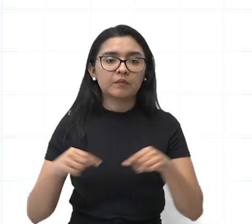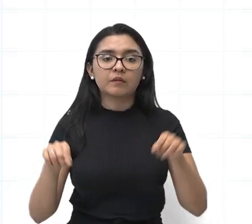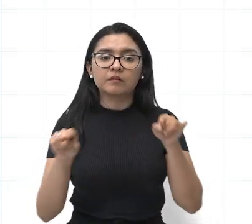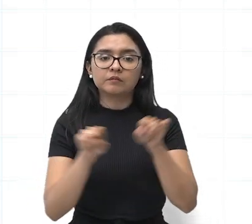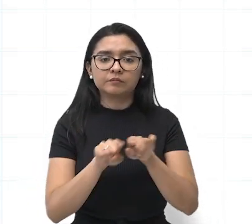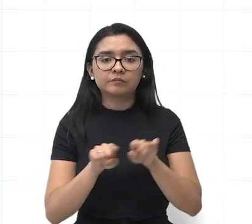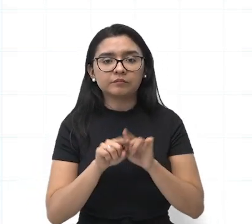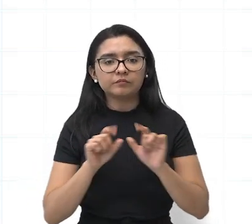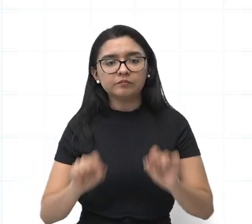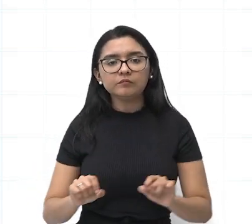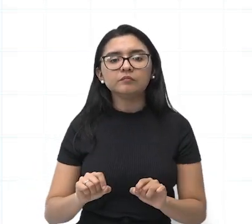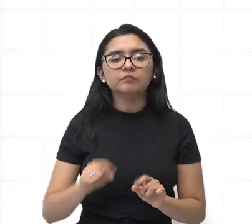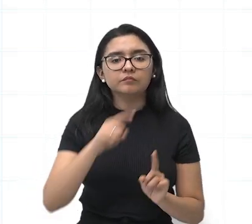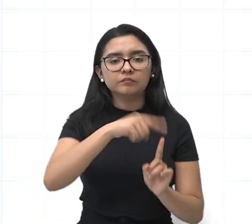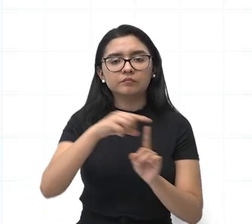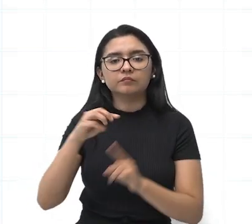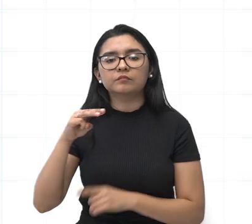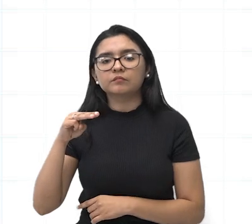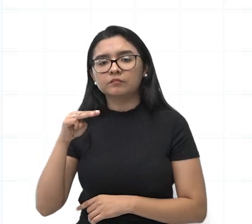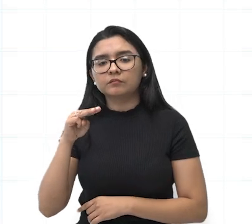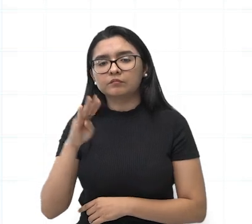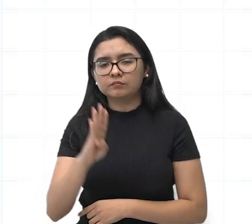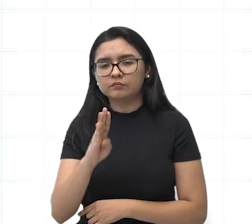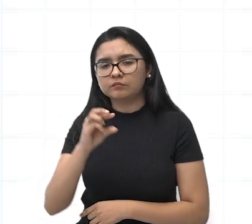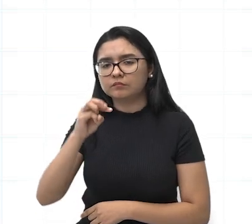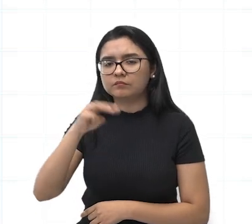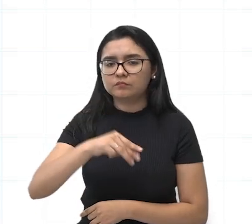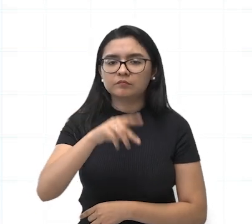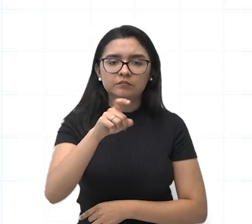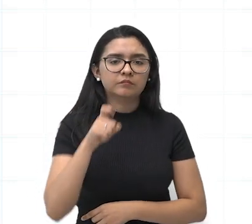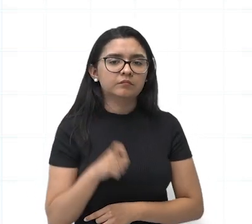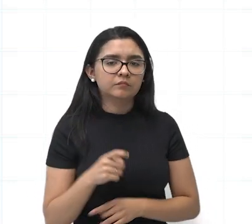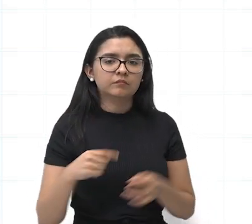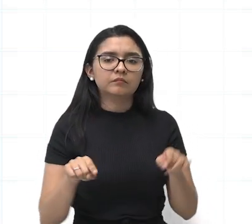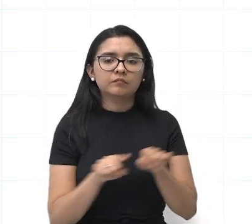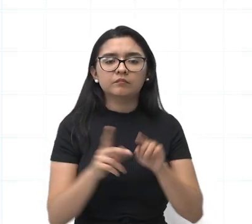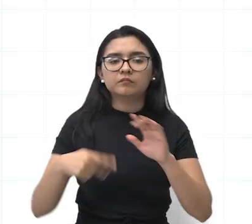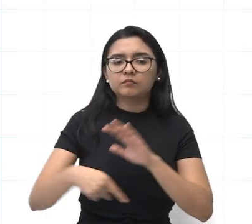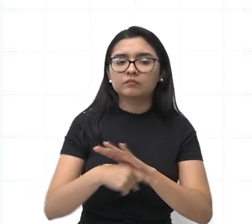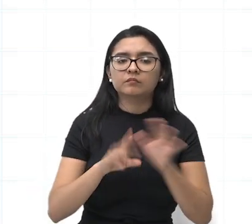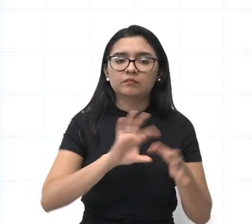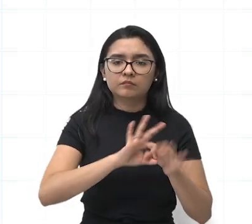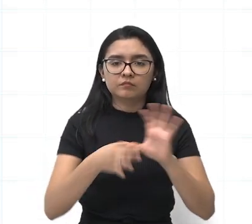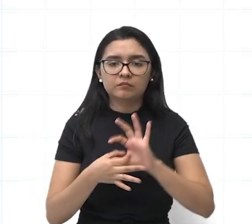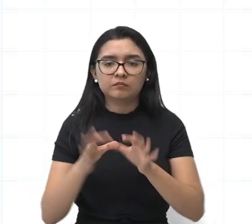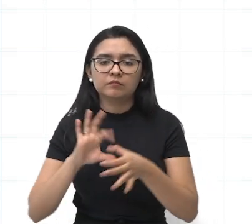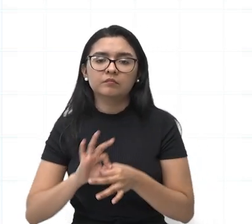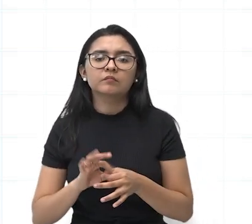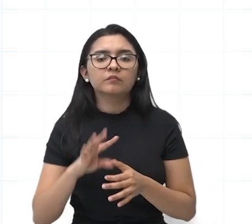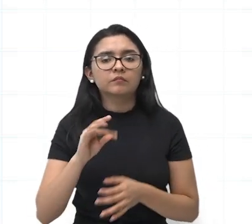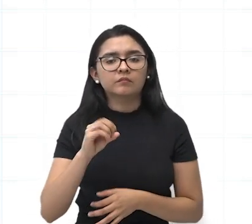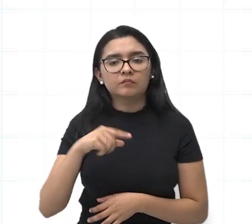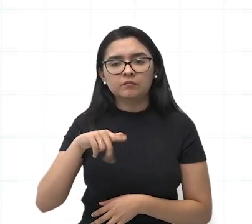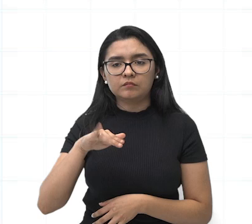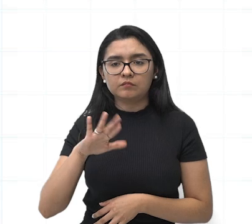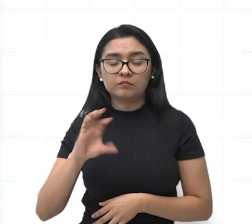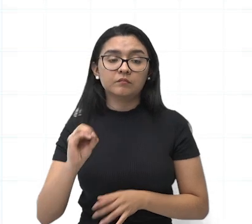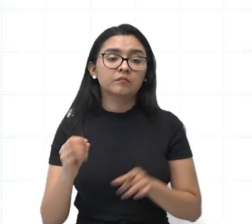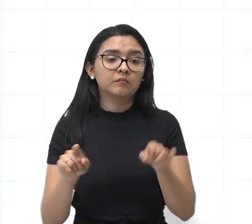a modalidade BMX Freestyle, que passou a fazer parte do programa olímpico na edição de Tóquio